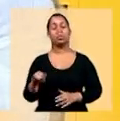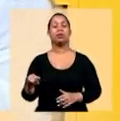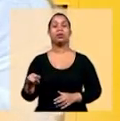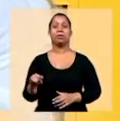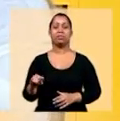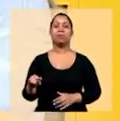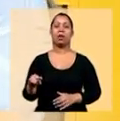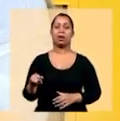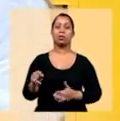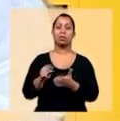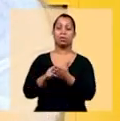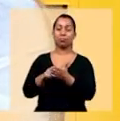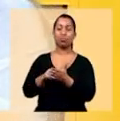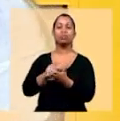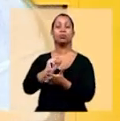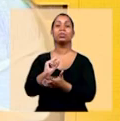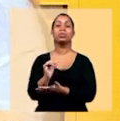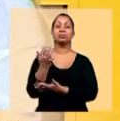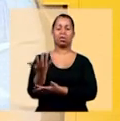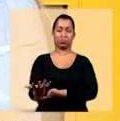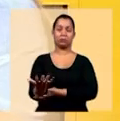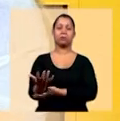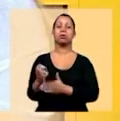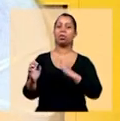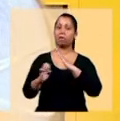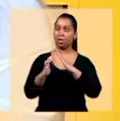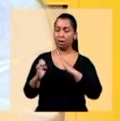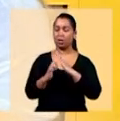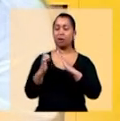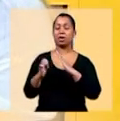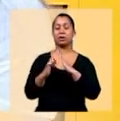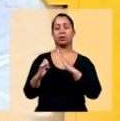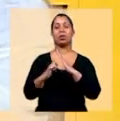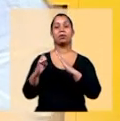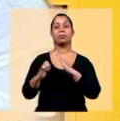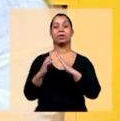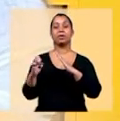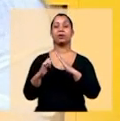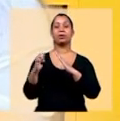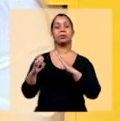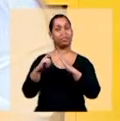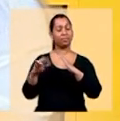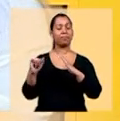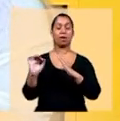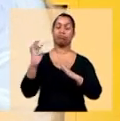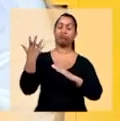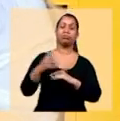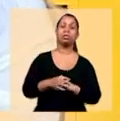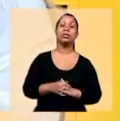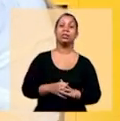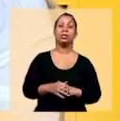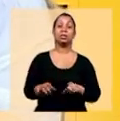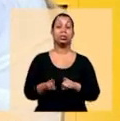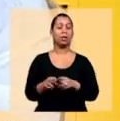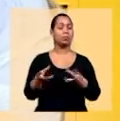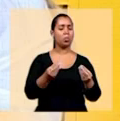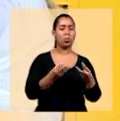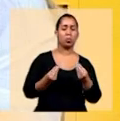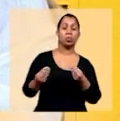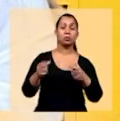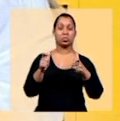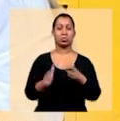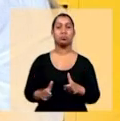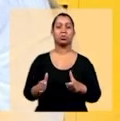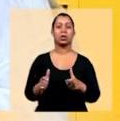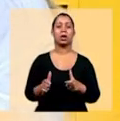vai e pontua o que é que está acontecendo e a empresa toma uma decisão em relação a isso. Tem muitas ouvidorias